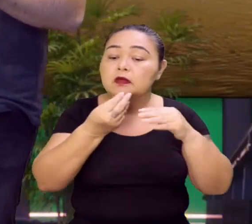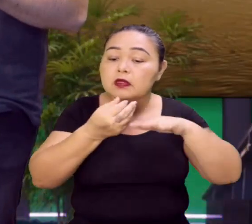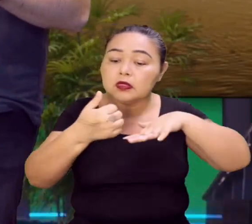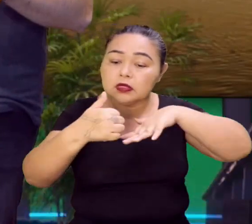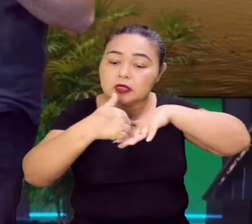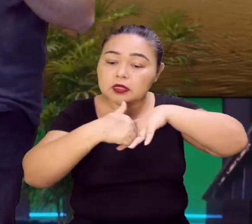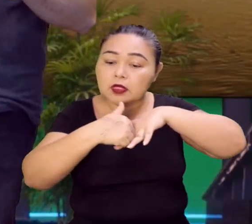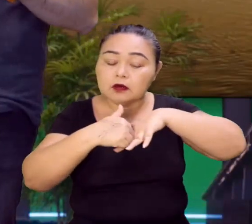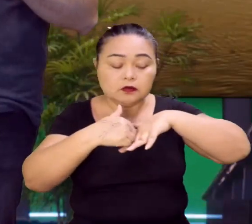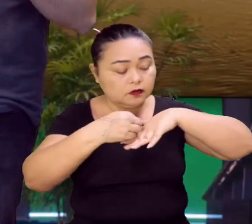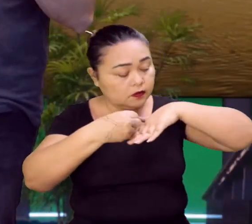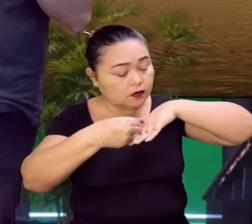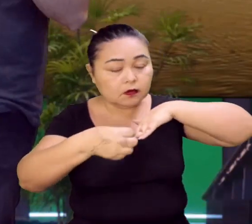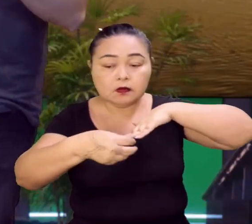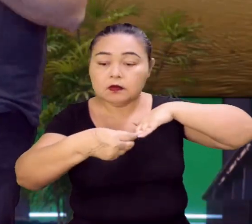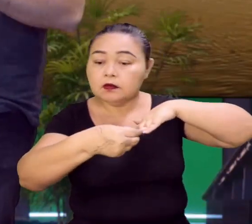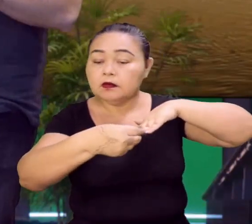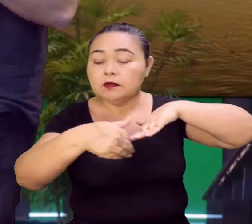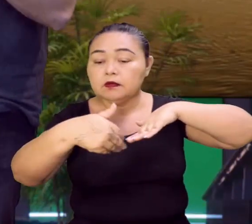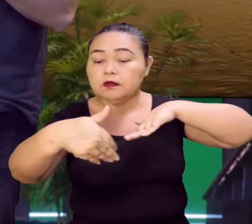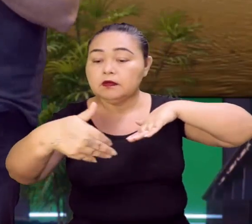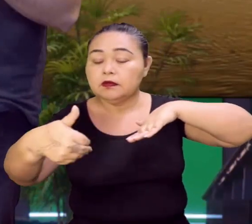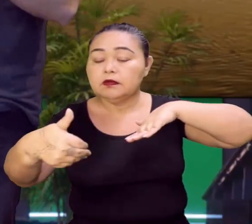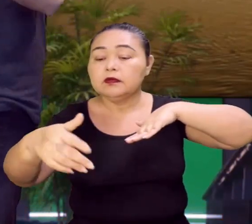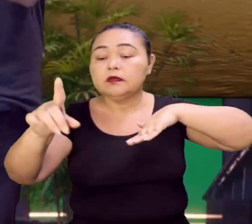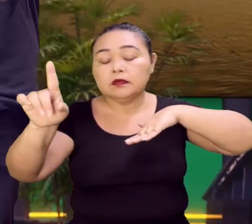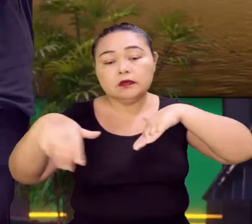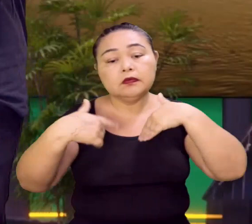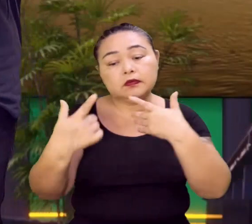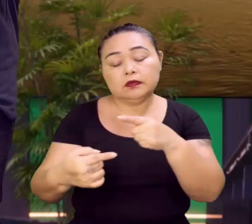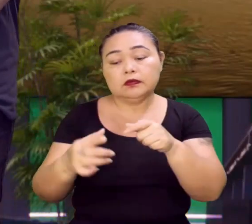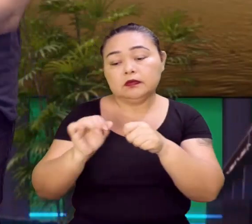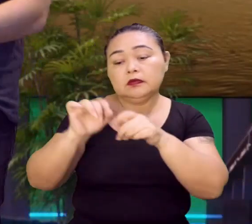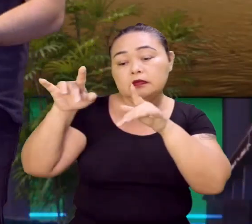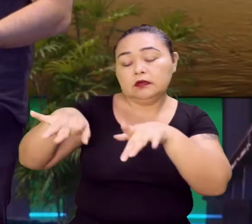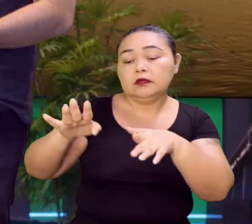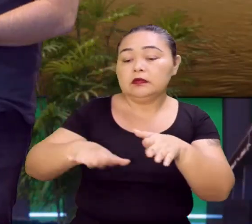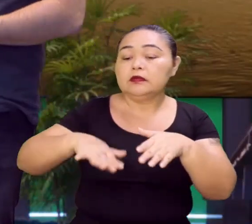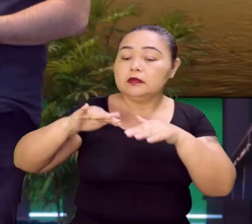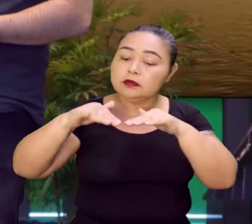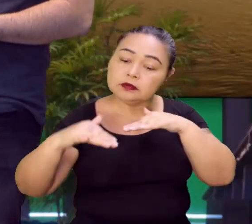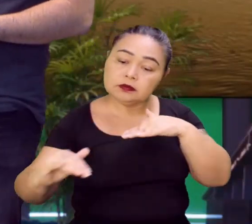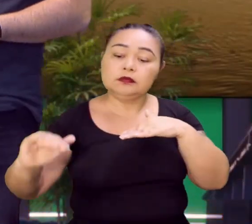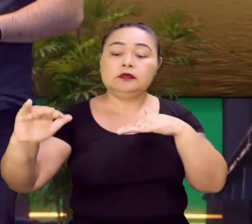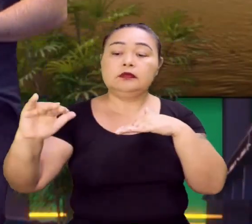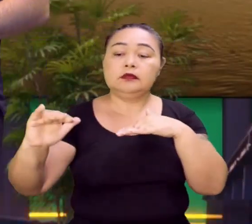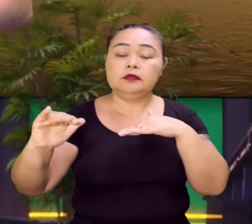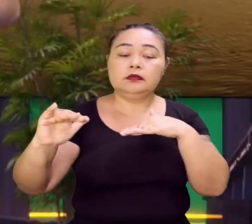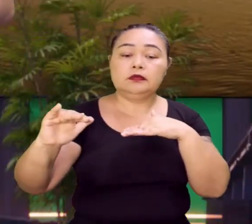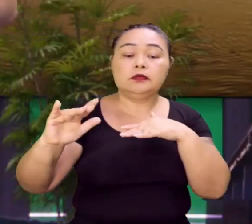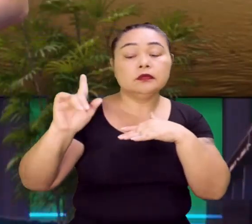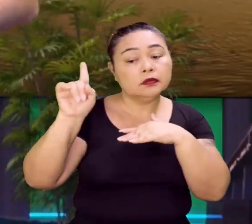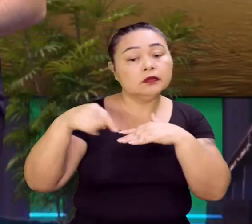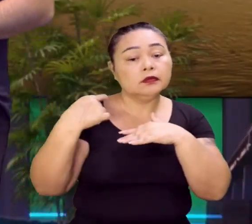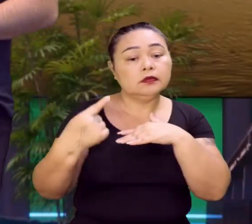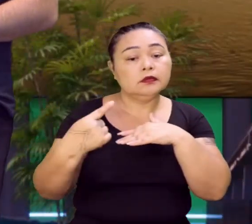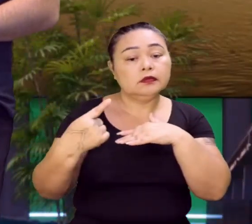que foi transportada aí a partir desses processos e depositada numa região mais baixa. Mais baixa e